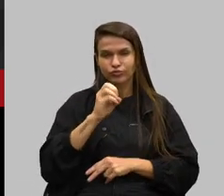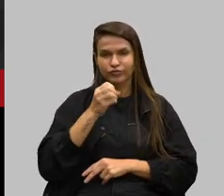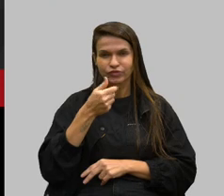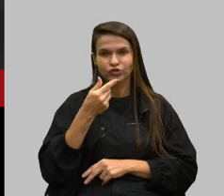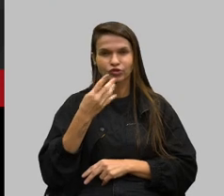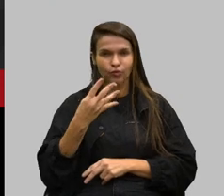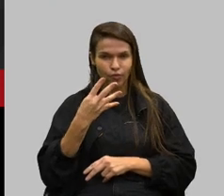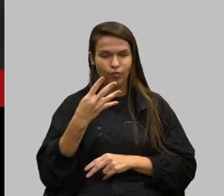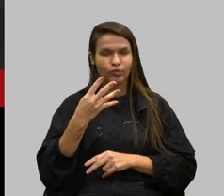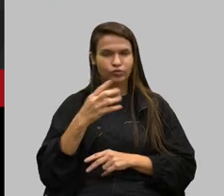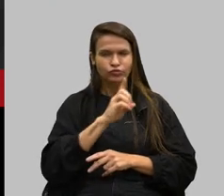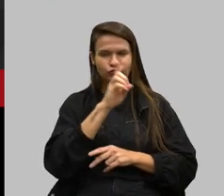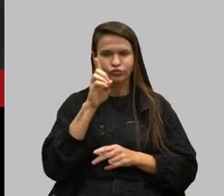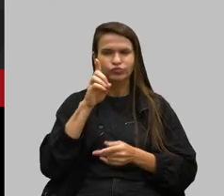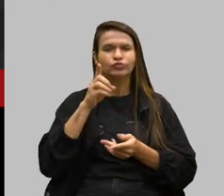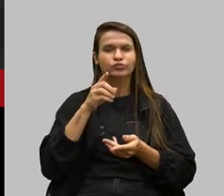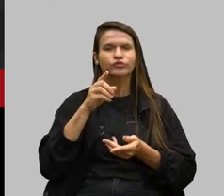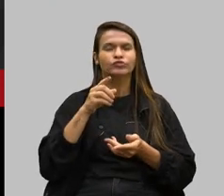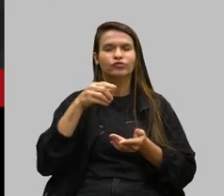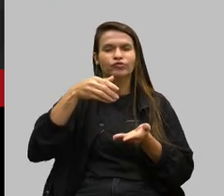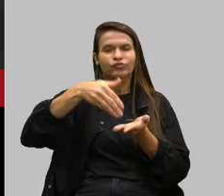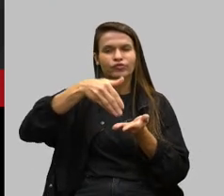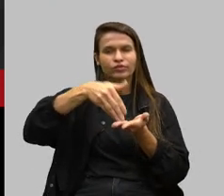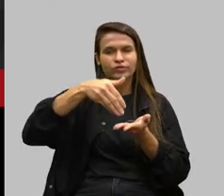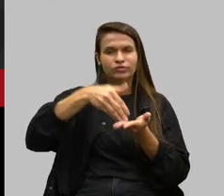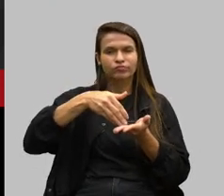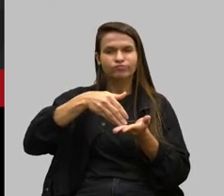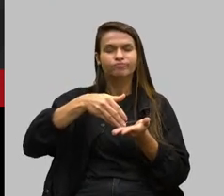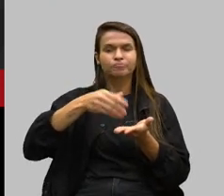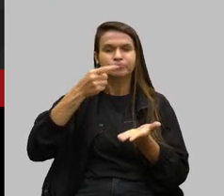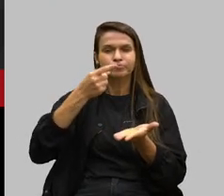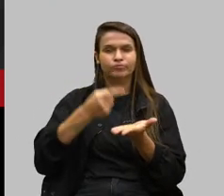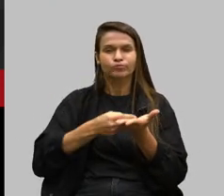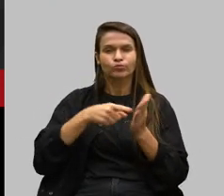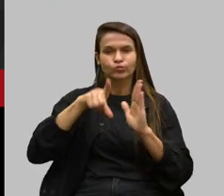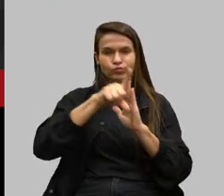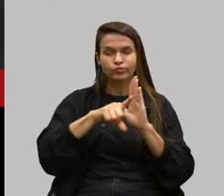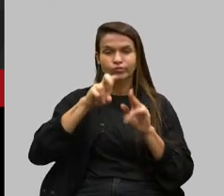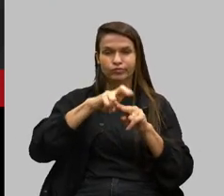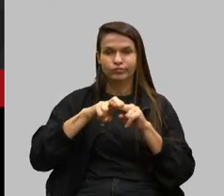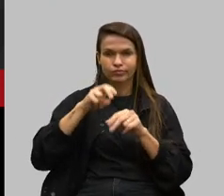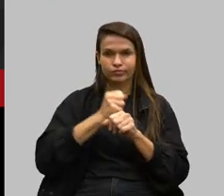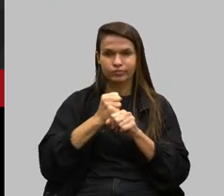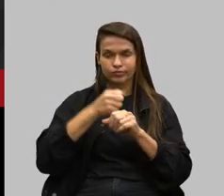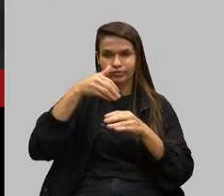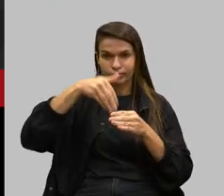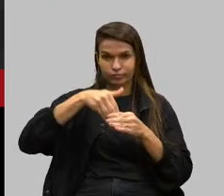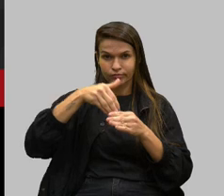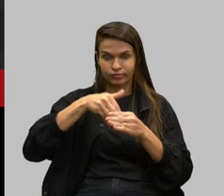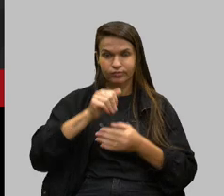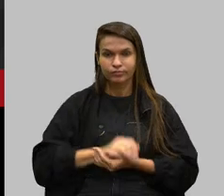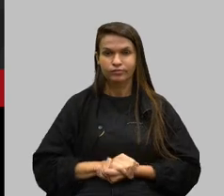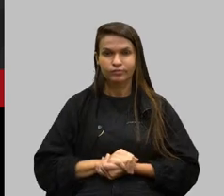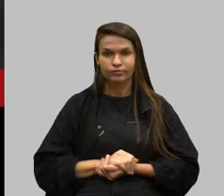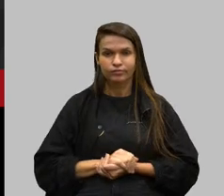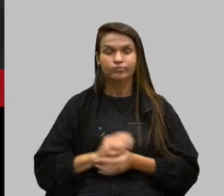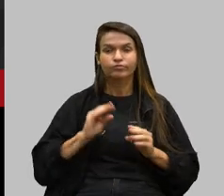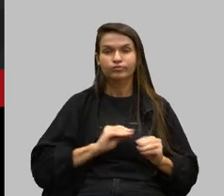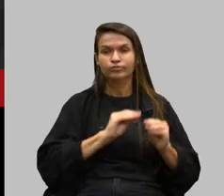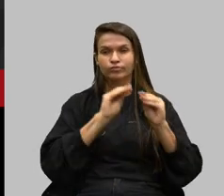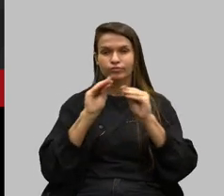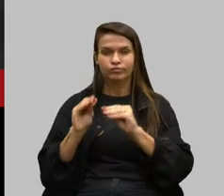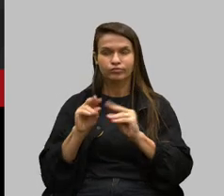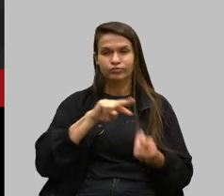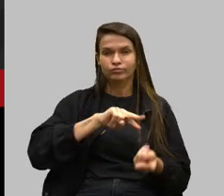final posto pela legislação eh por conta do ano eleitoral transferências